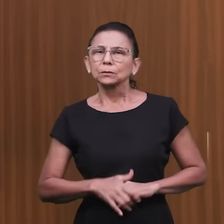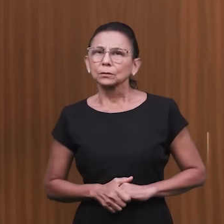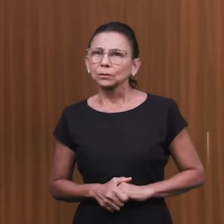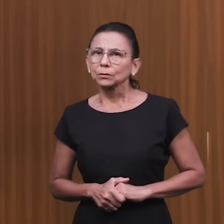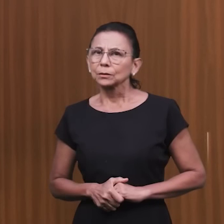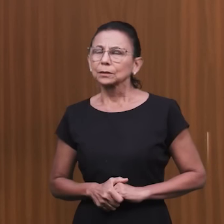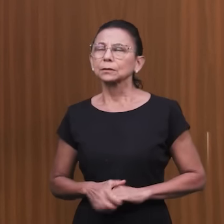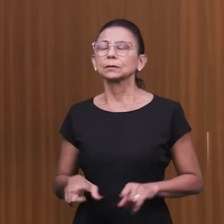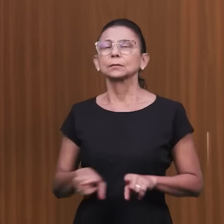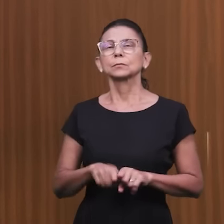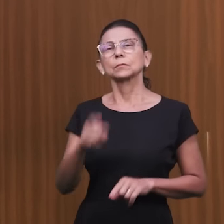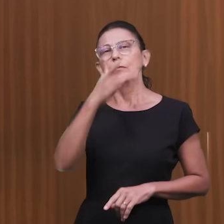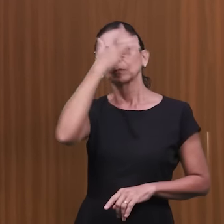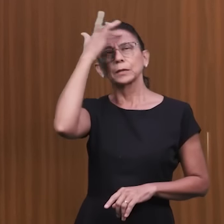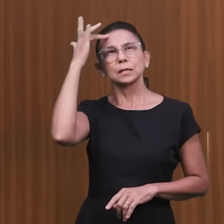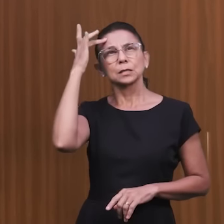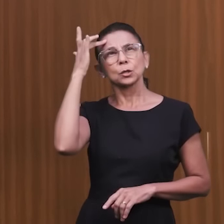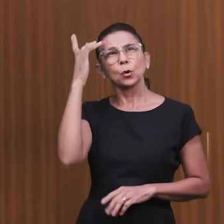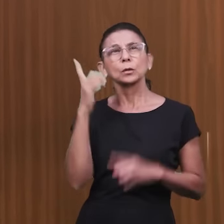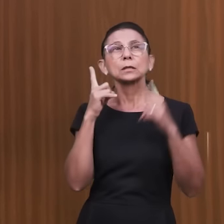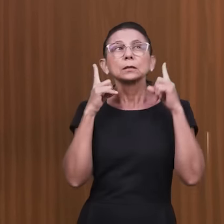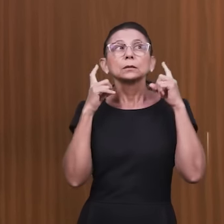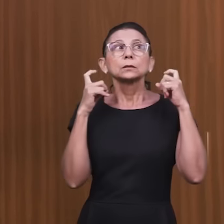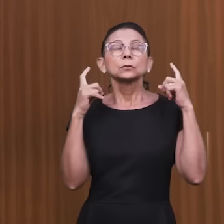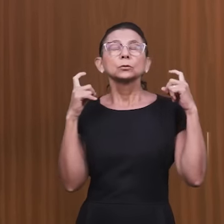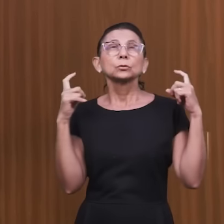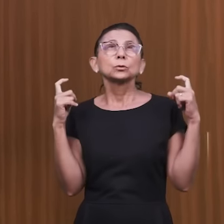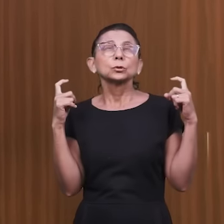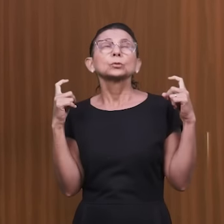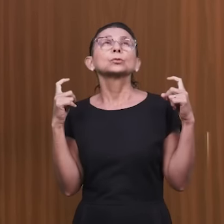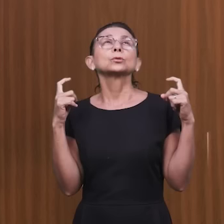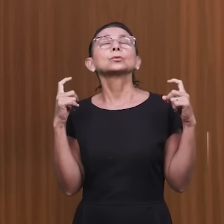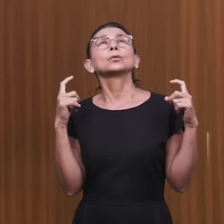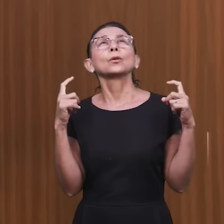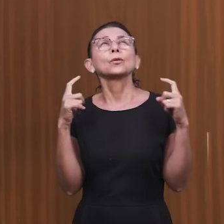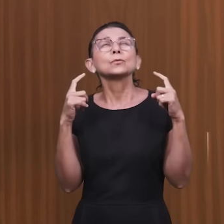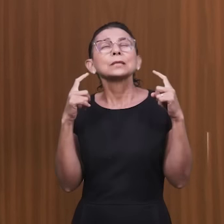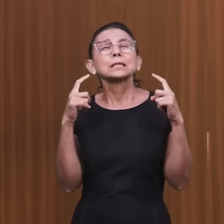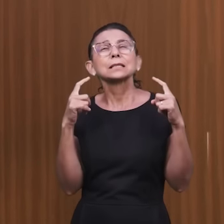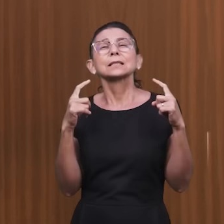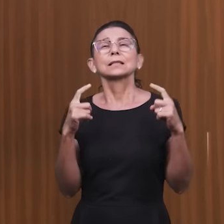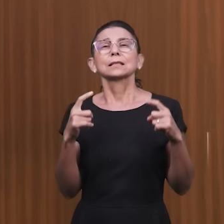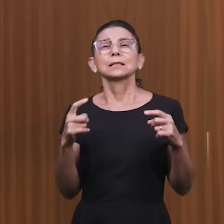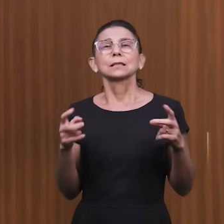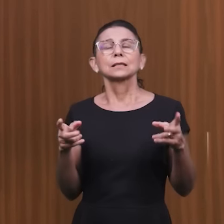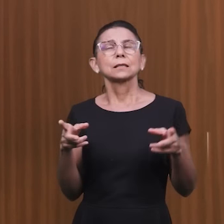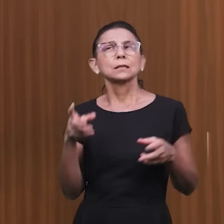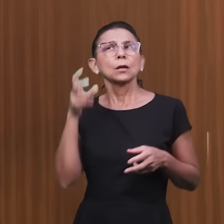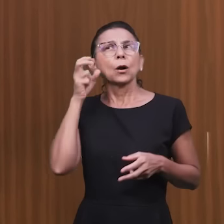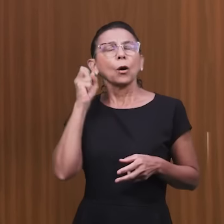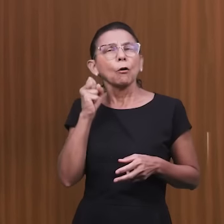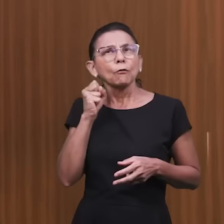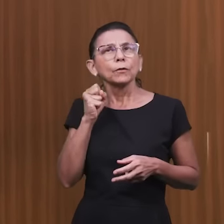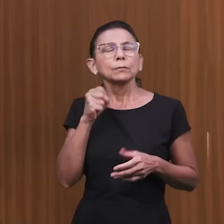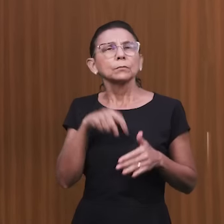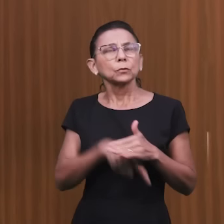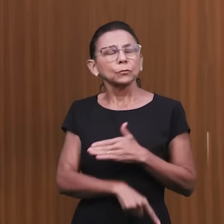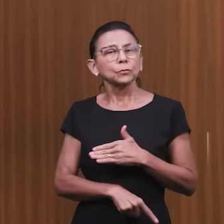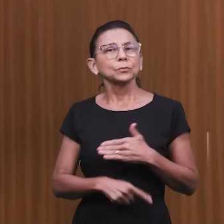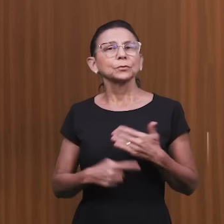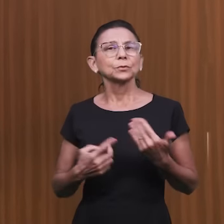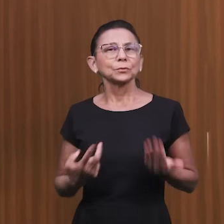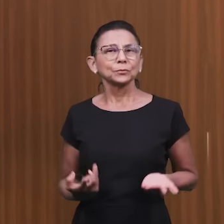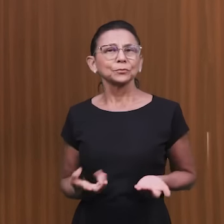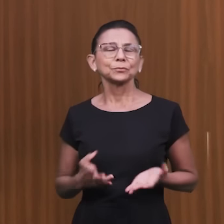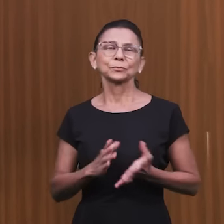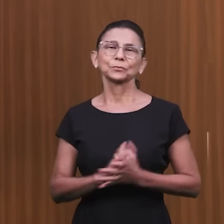que conseguem também ouvir sons. Então, quando se descobre o diagnóstico na vida adulta, e muitas das